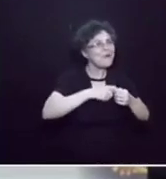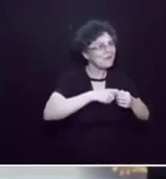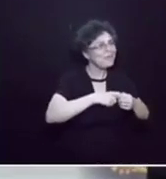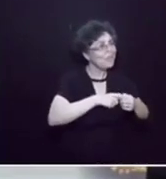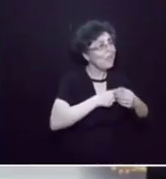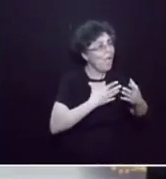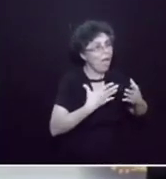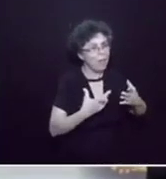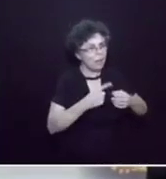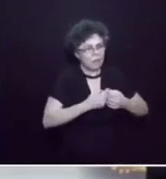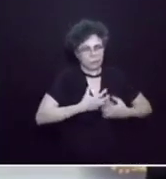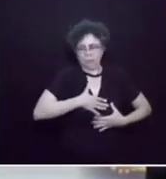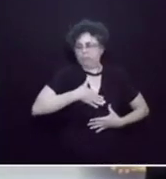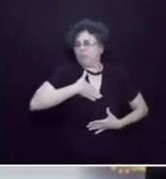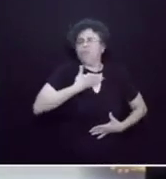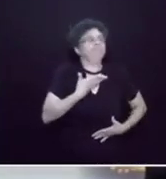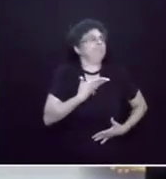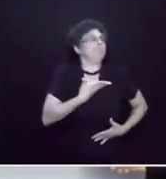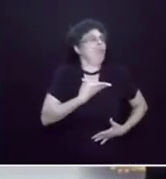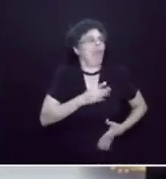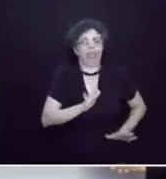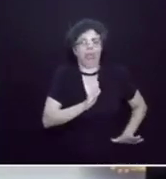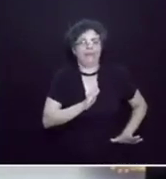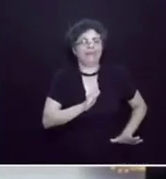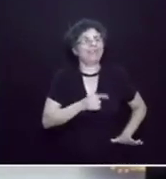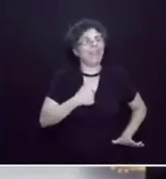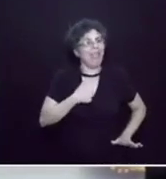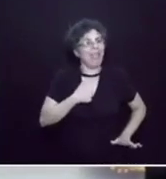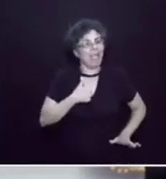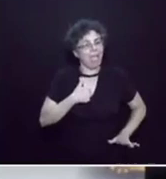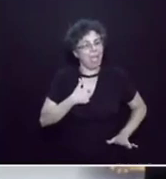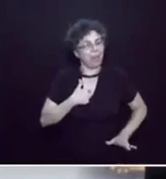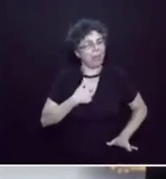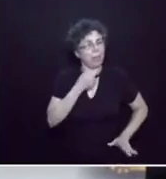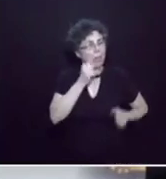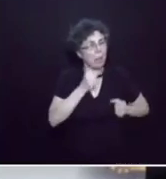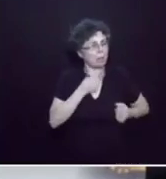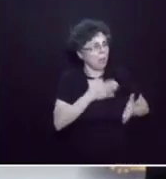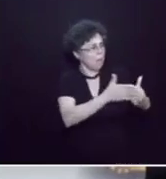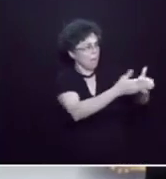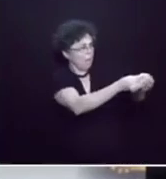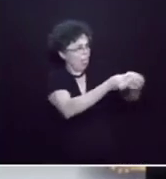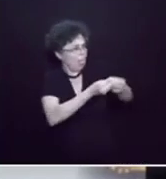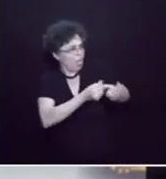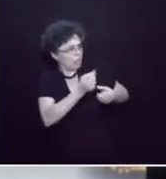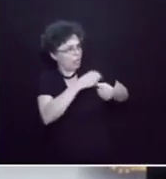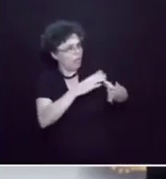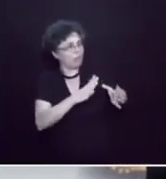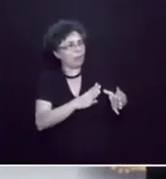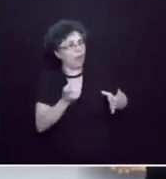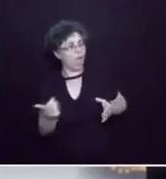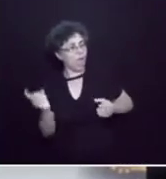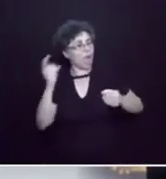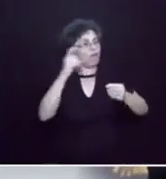não volto na arrogância do filho que saiu e diz, me dê de volta aquilo que eu menosprezei. Eu retorno na condição